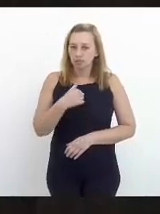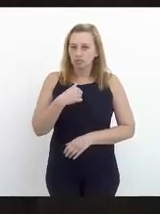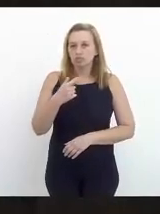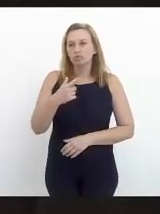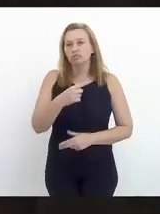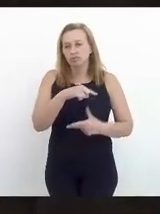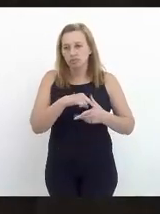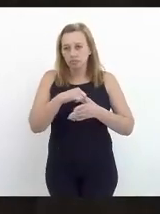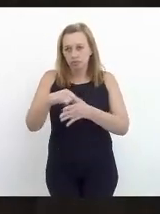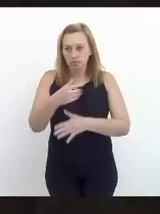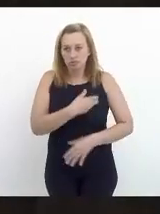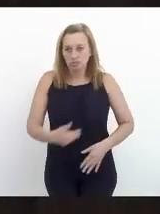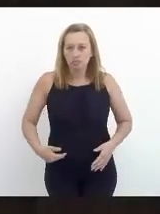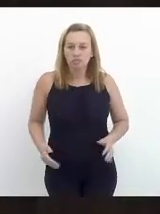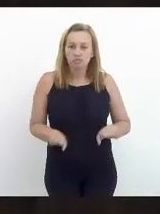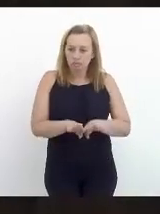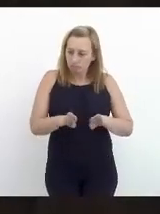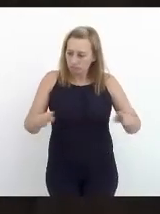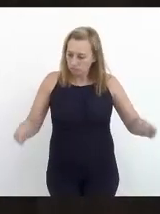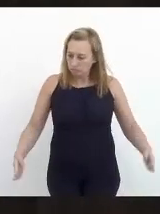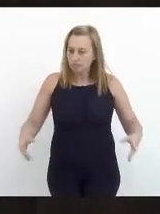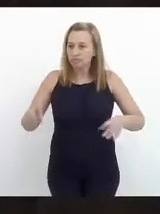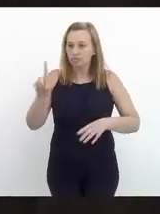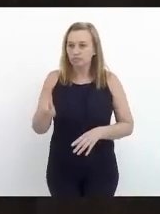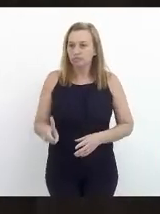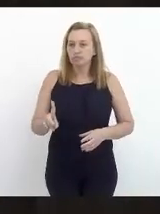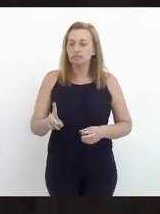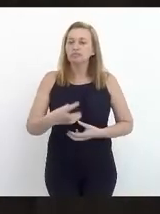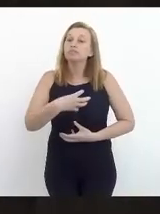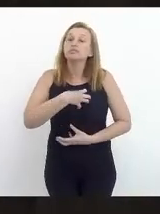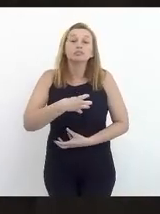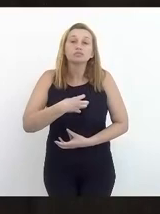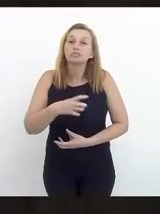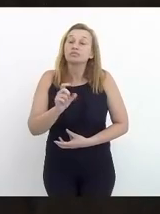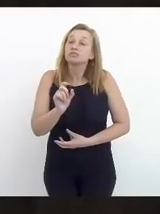do governo, participei da mesa no sentido de